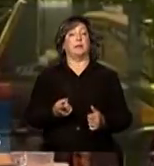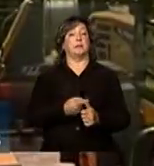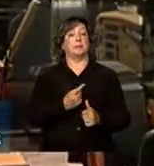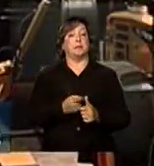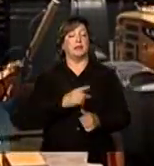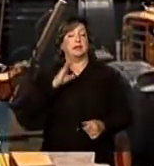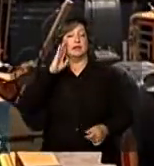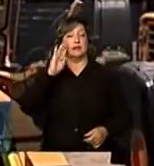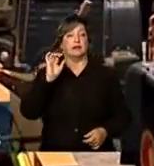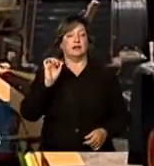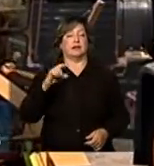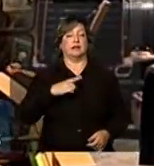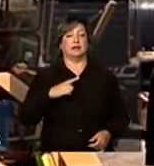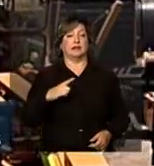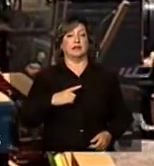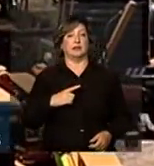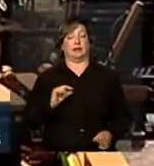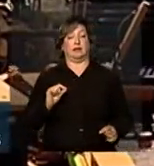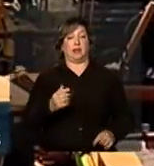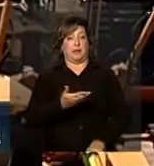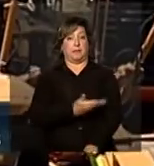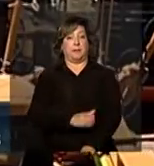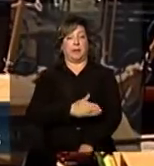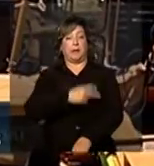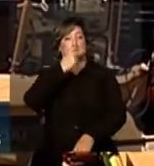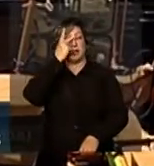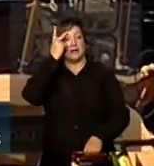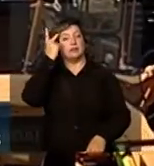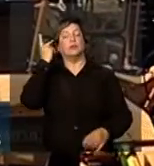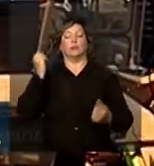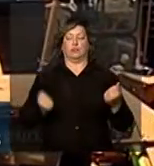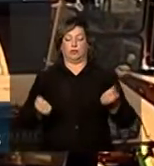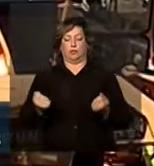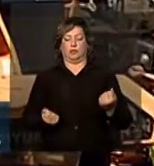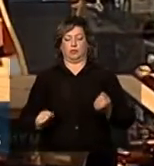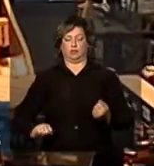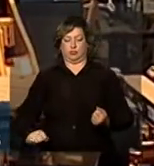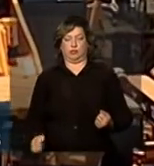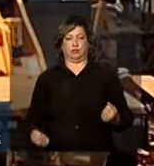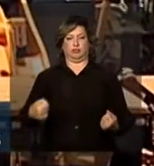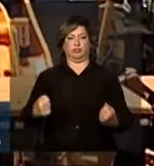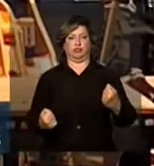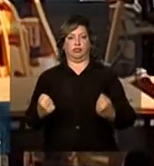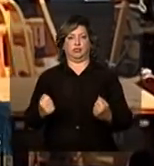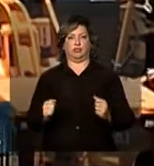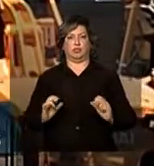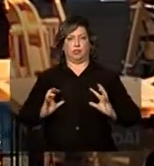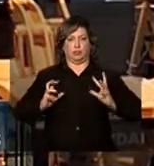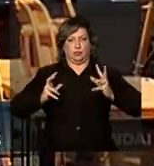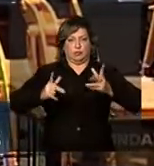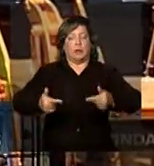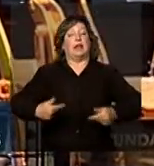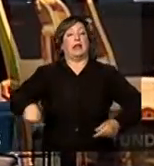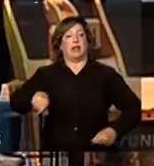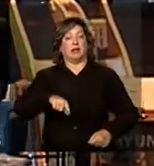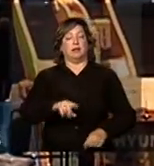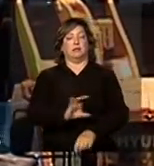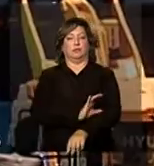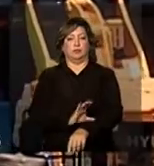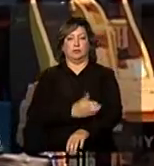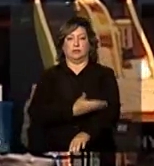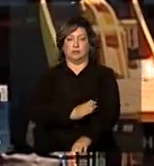lugar a capacitação de operadores para utilização dessas máquinas então eu faço aqui um pedido